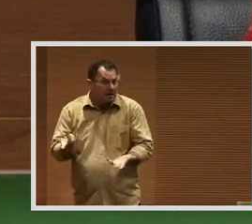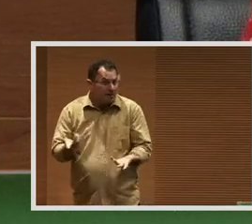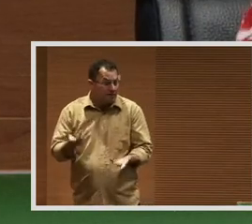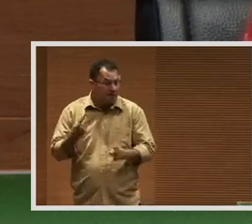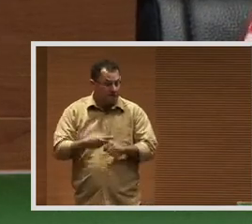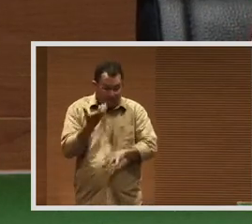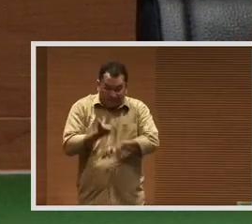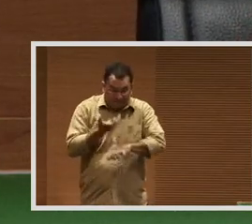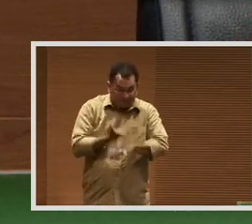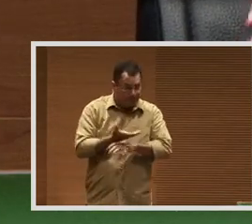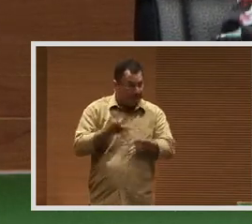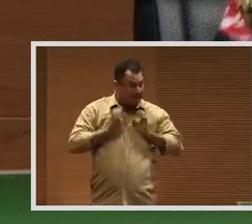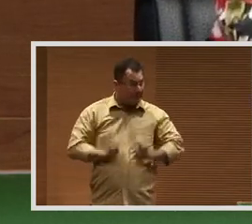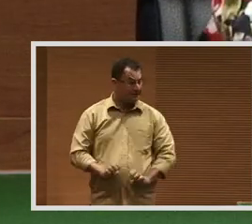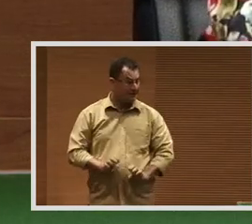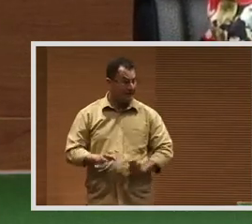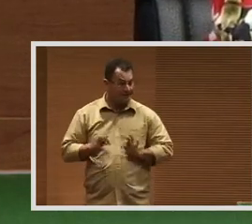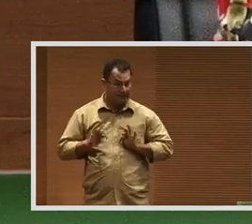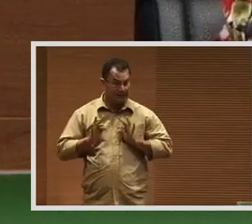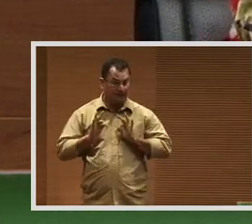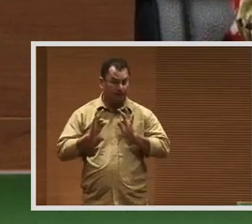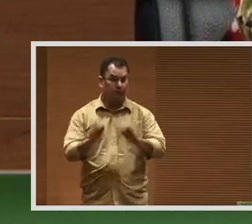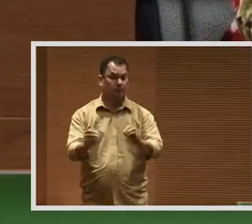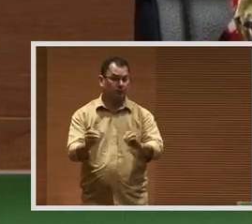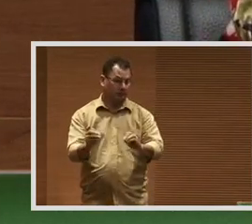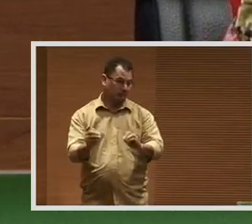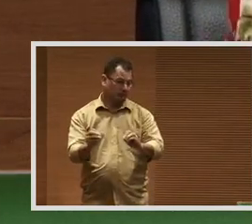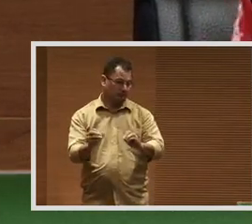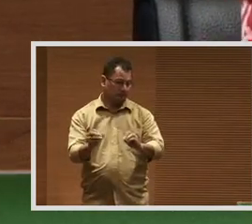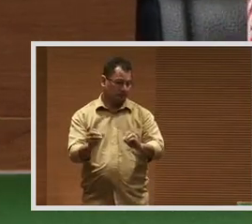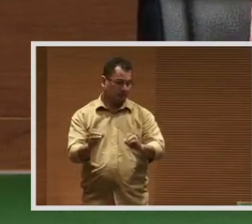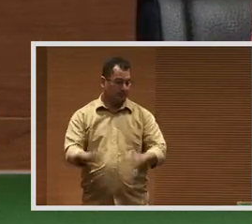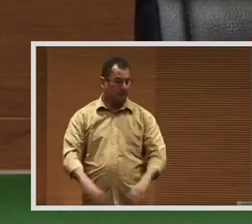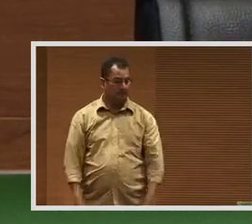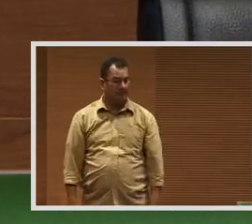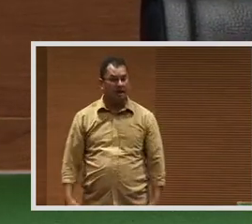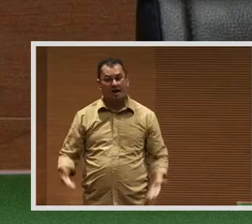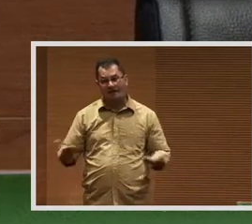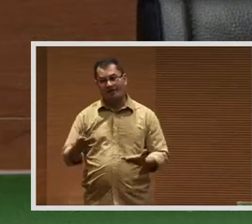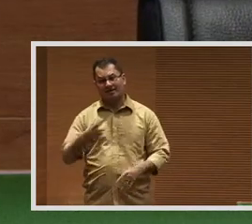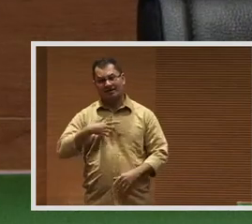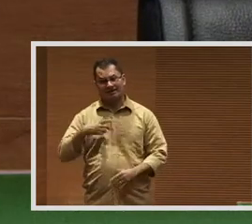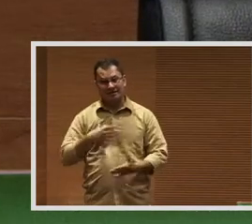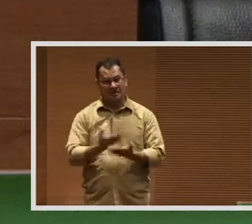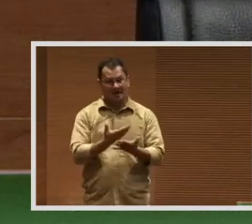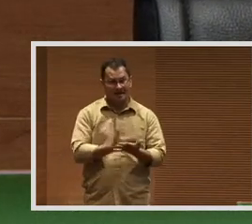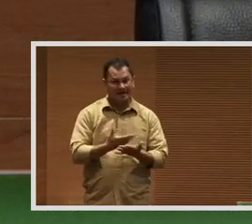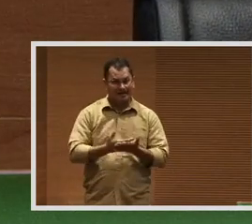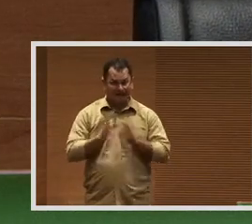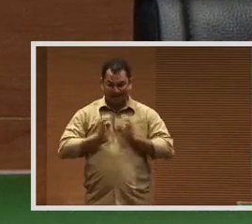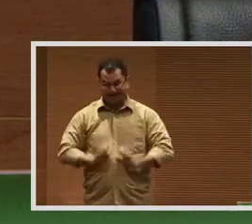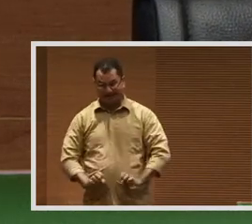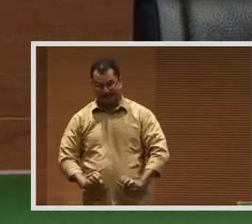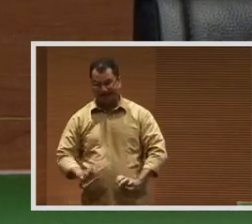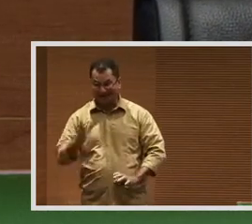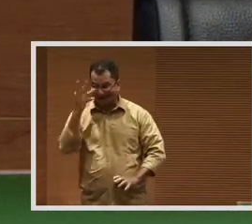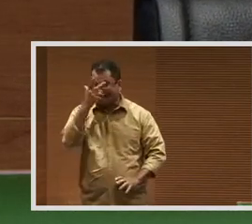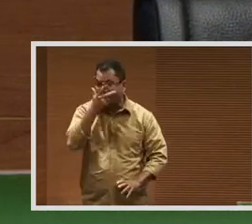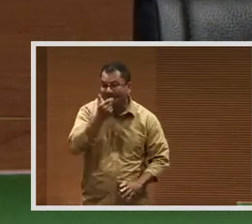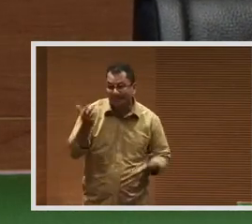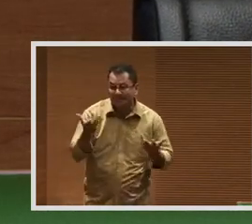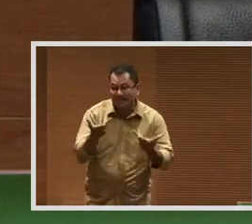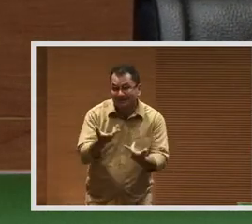ética. A ética tinha que estar em tudo. Agora, eu tenho uma aula de ética linda, maravilhosa, e aí eu vou dar um